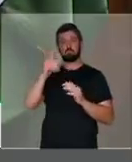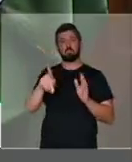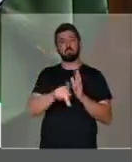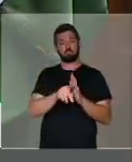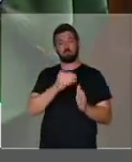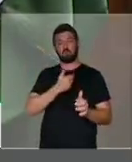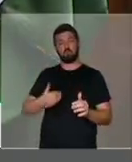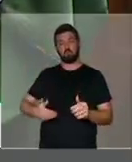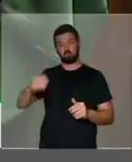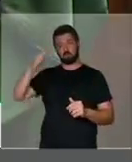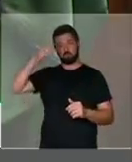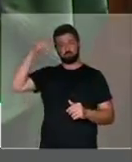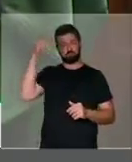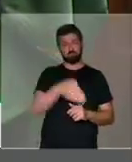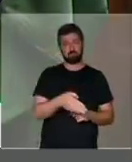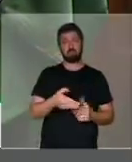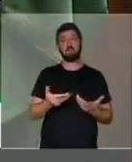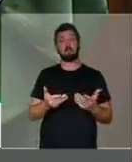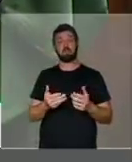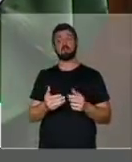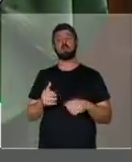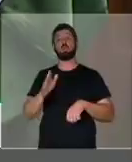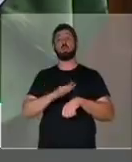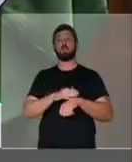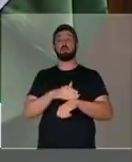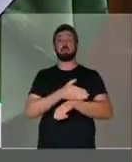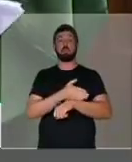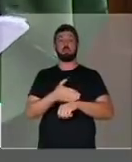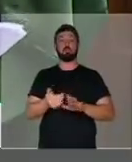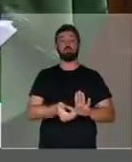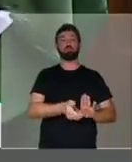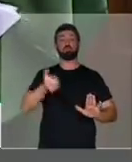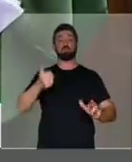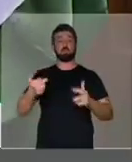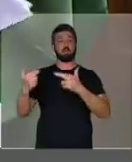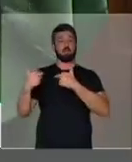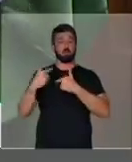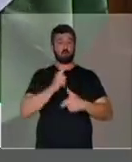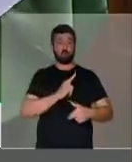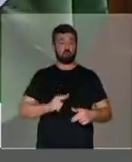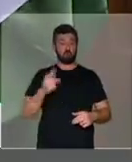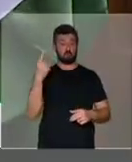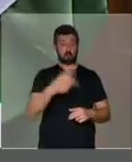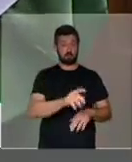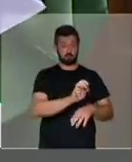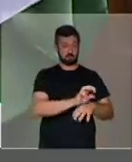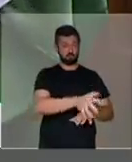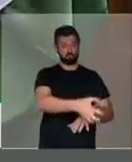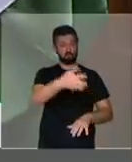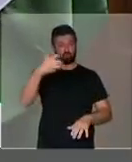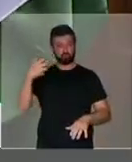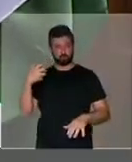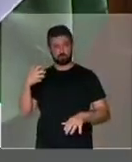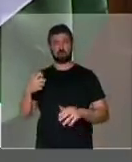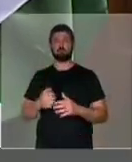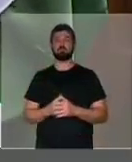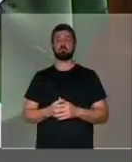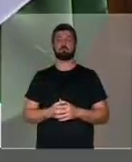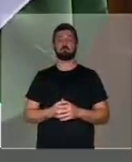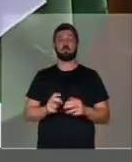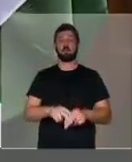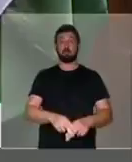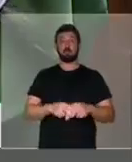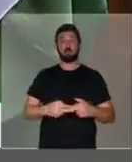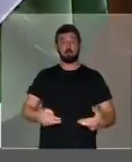e, por conseguinte, a supressão temporária da autonomia da unidade da federação em questão. Nesse contexto,